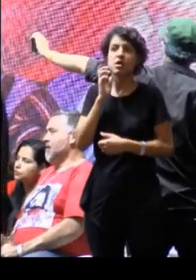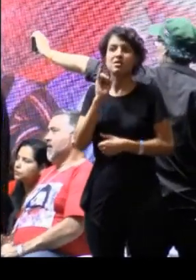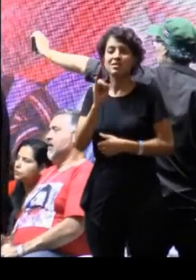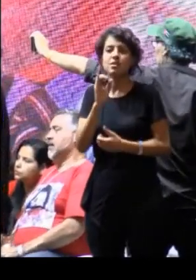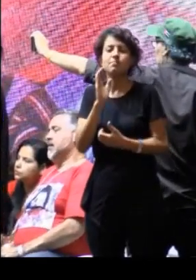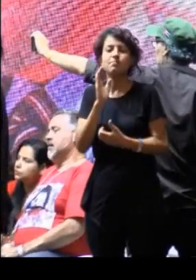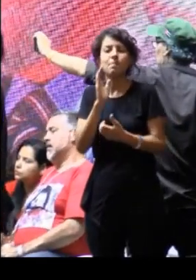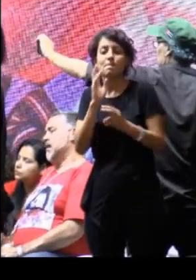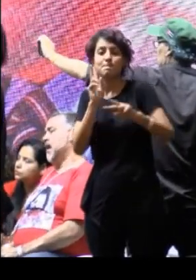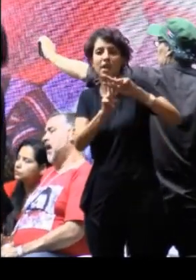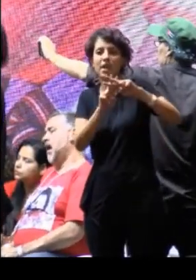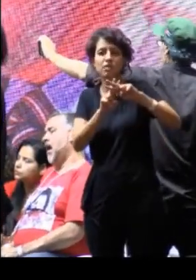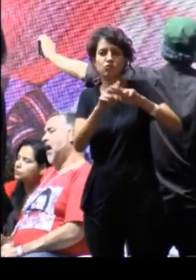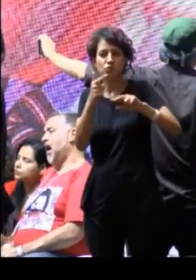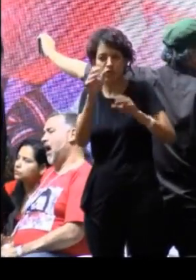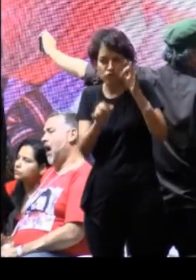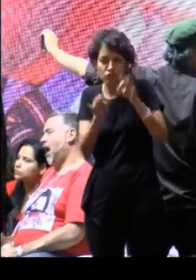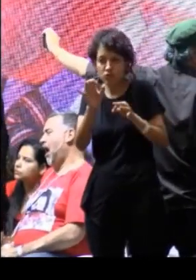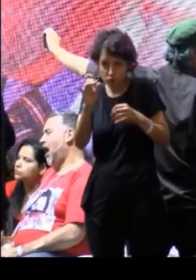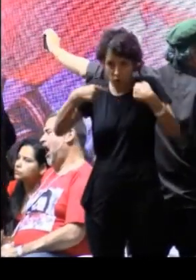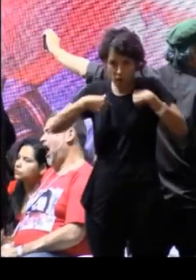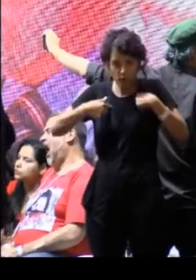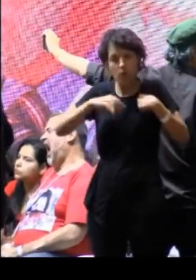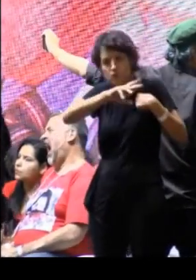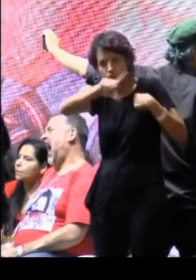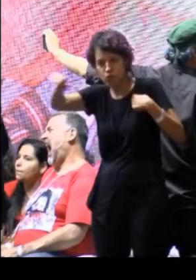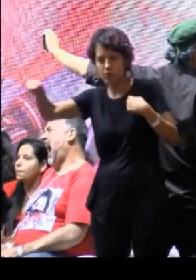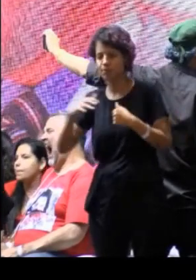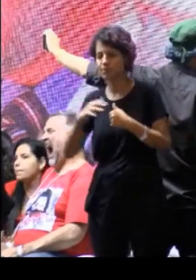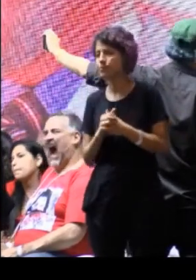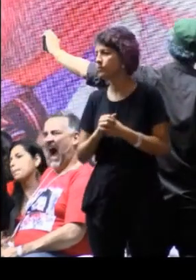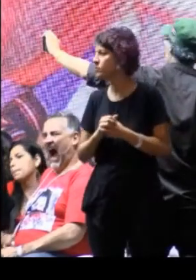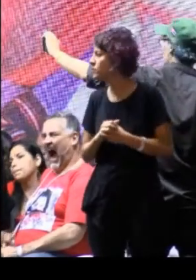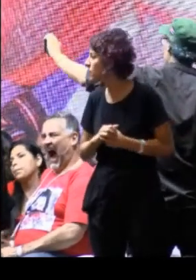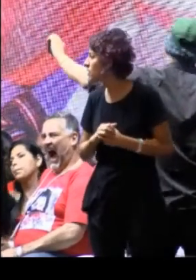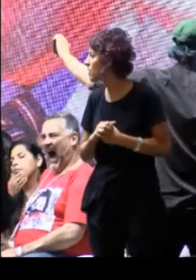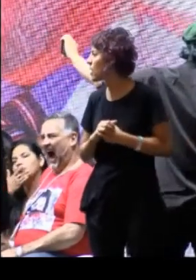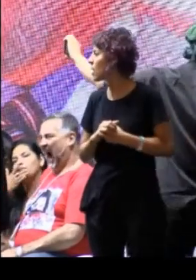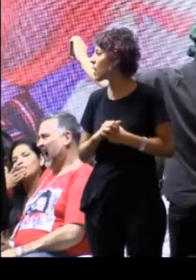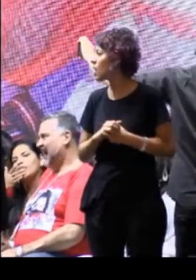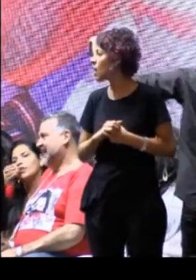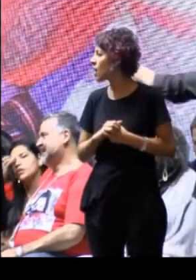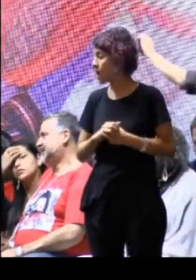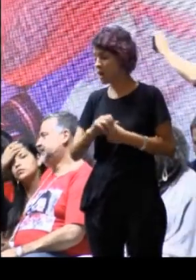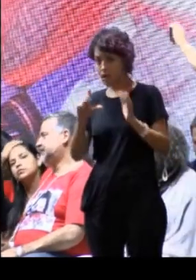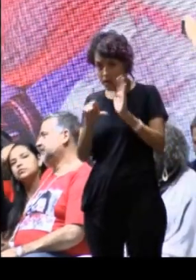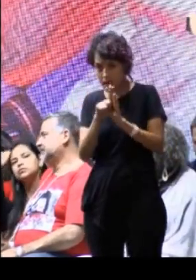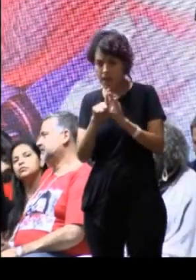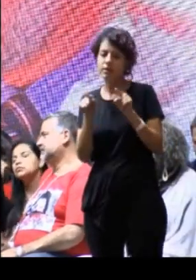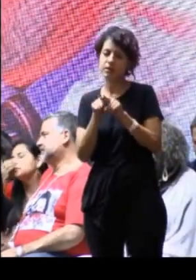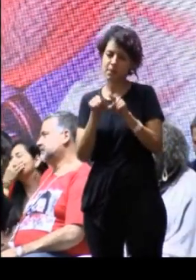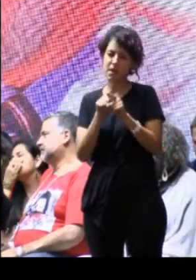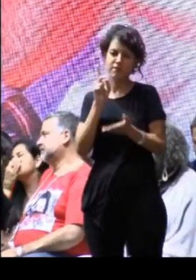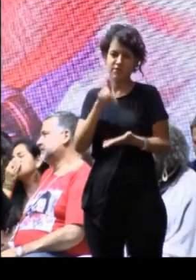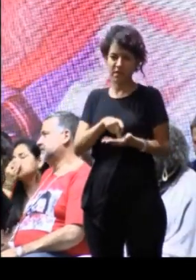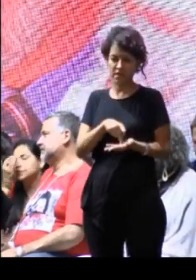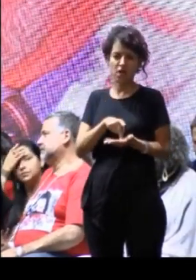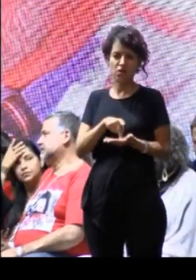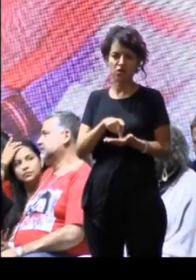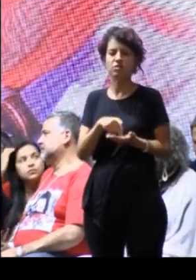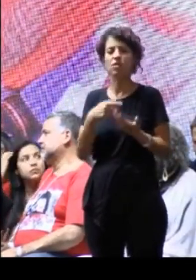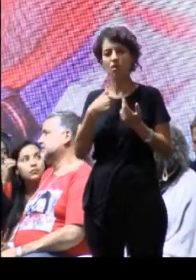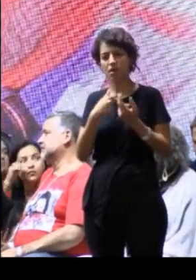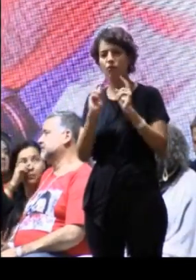injustamente e presas injustamente. Com as armas da lei e da verdade, vou